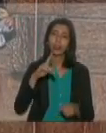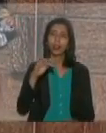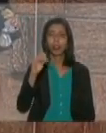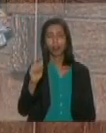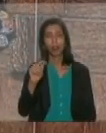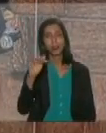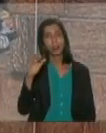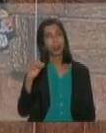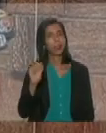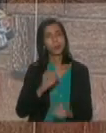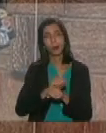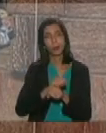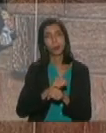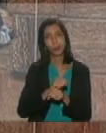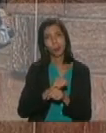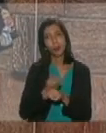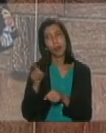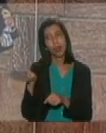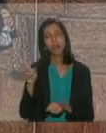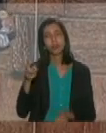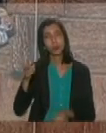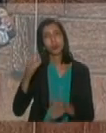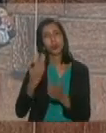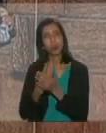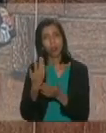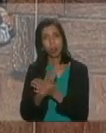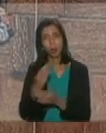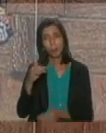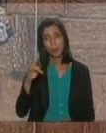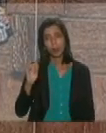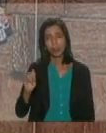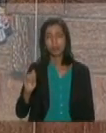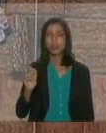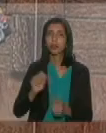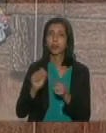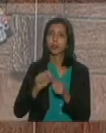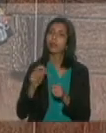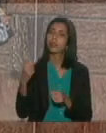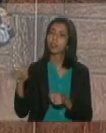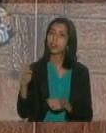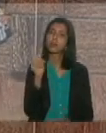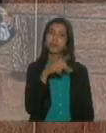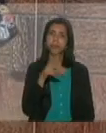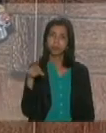Carlota parou de dar aula, o Renato também. Então, a Marli continua dando aula. E eu faço aula da Marli, da